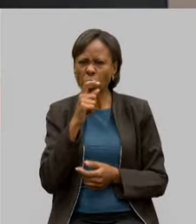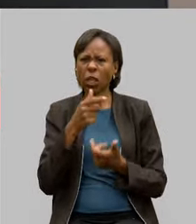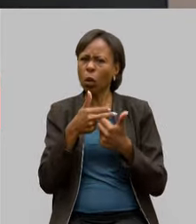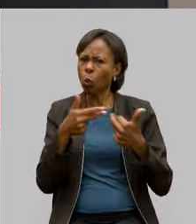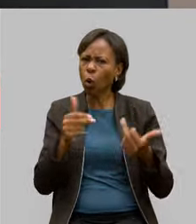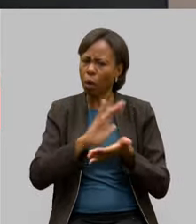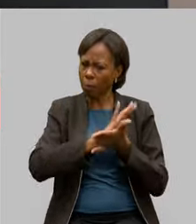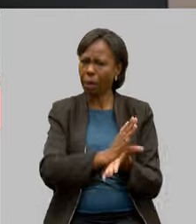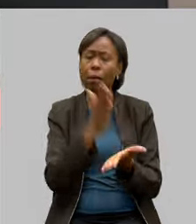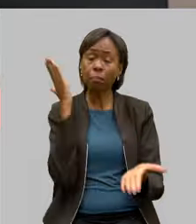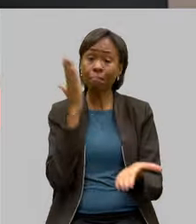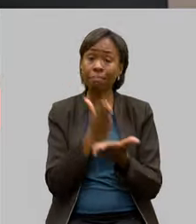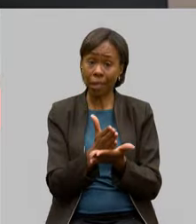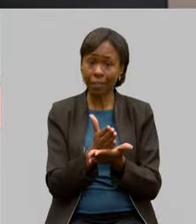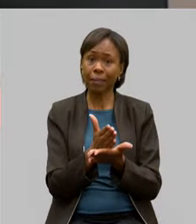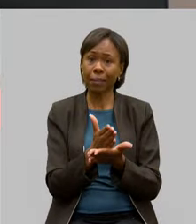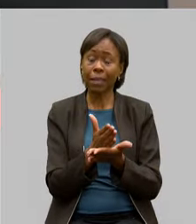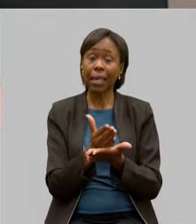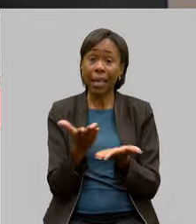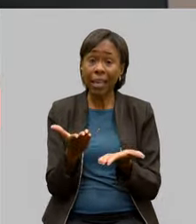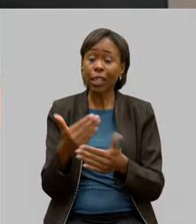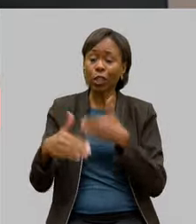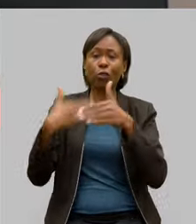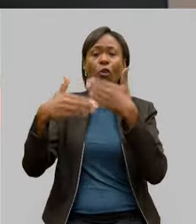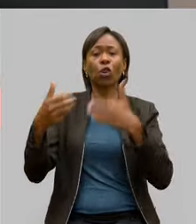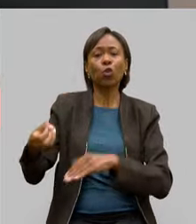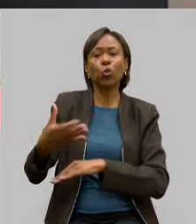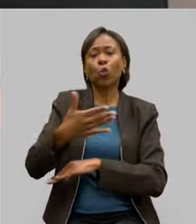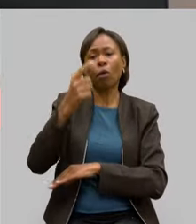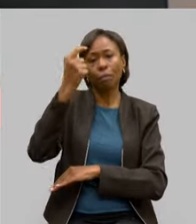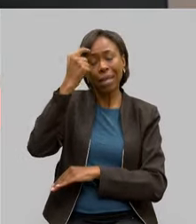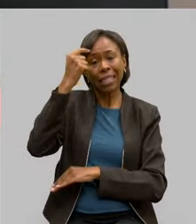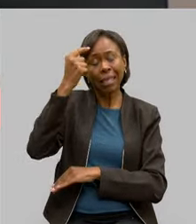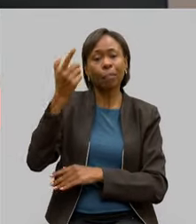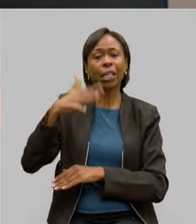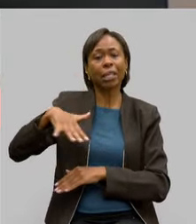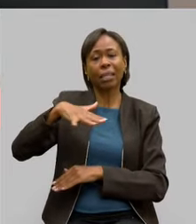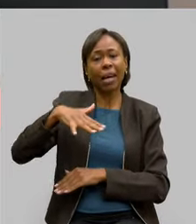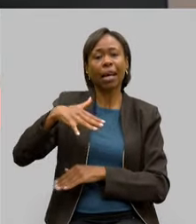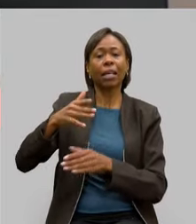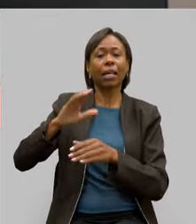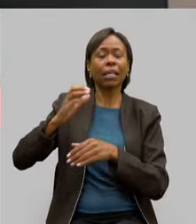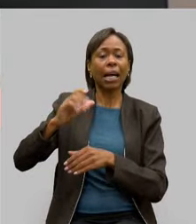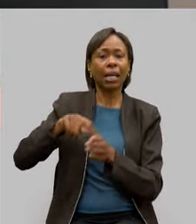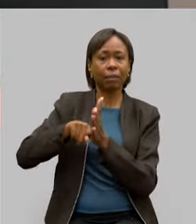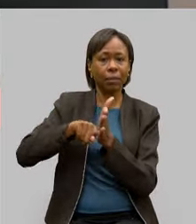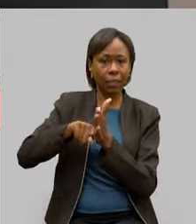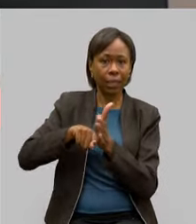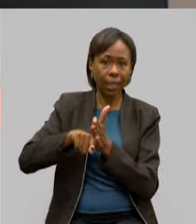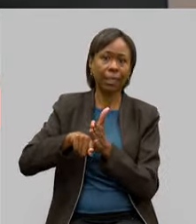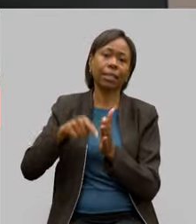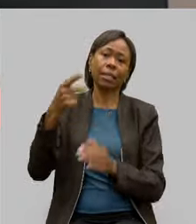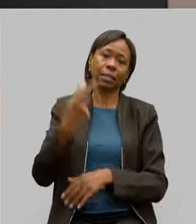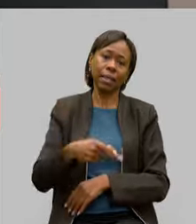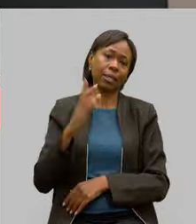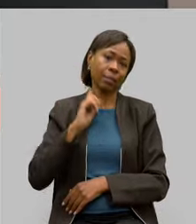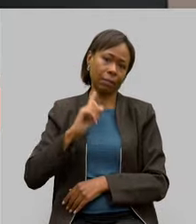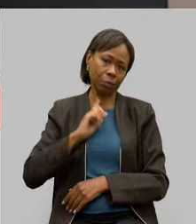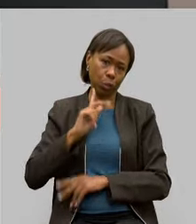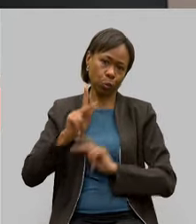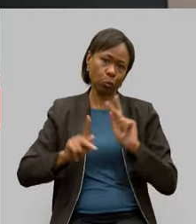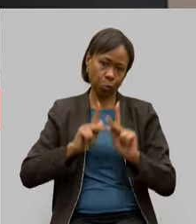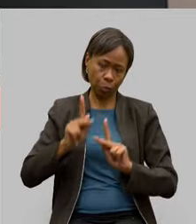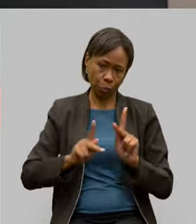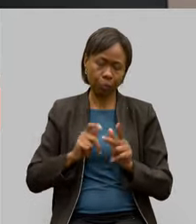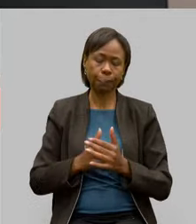novo paradigma na ciência na compaixão e no bem-estar da nossa população mineira eu vou